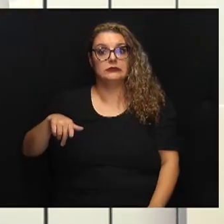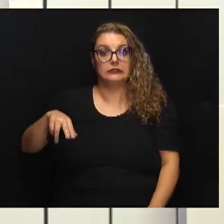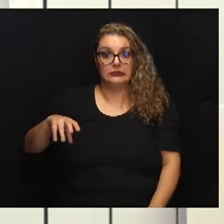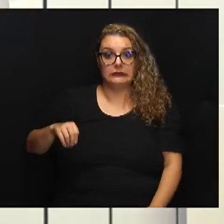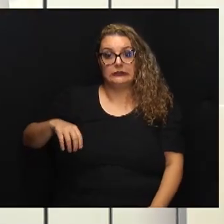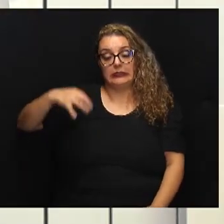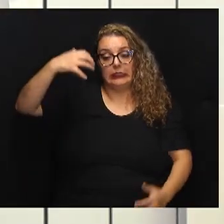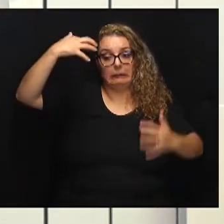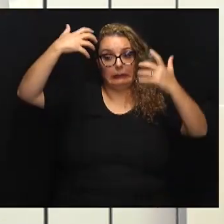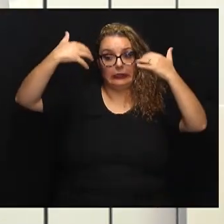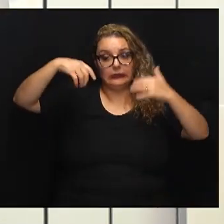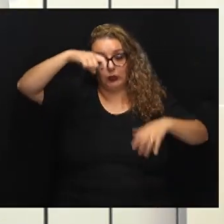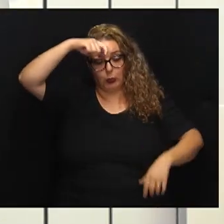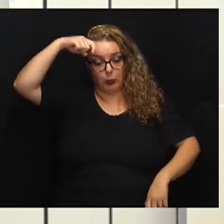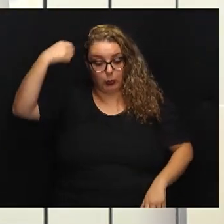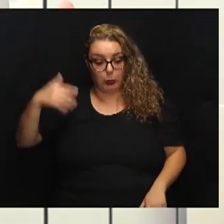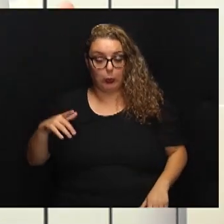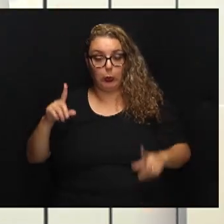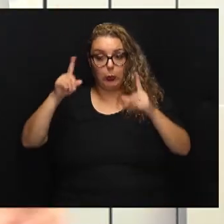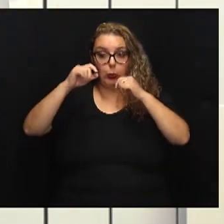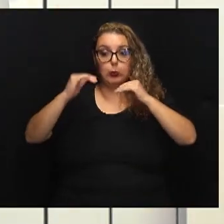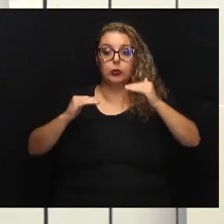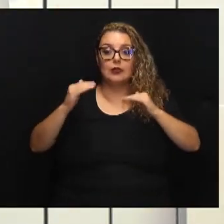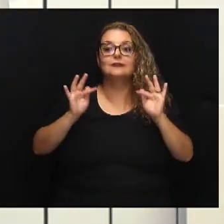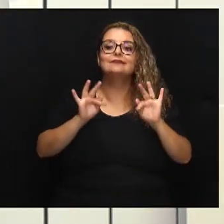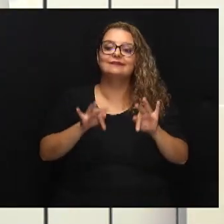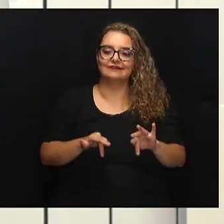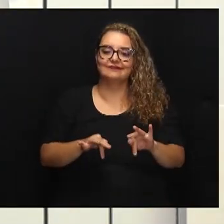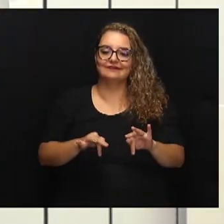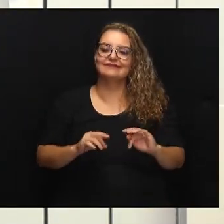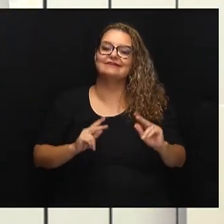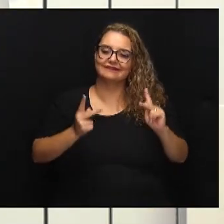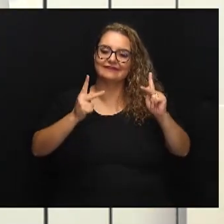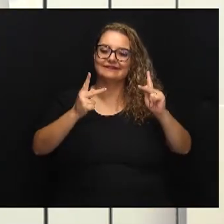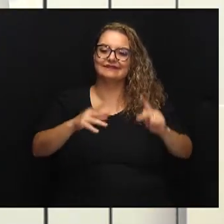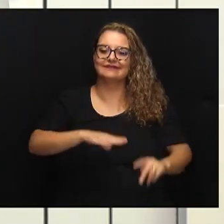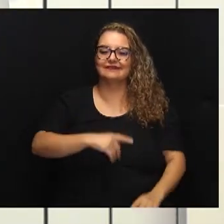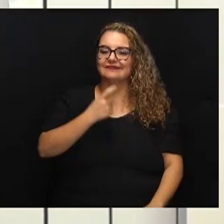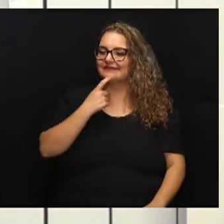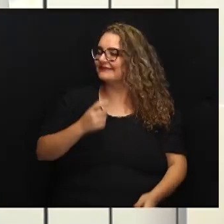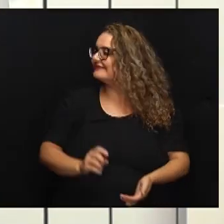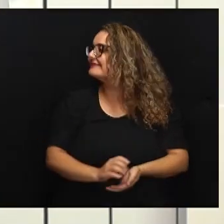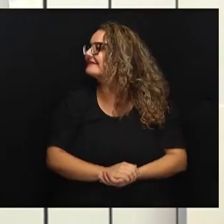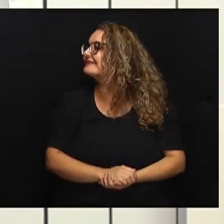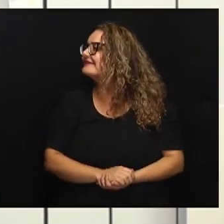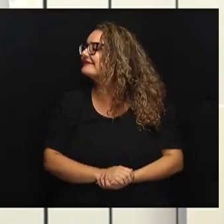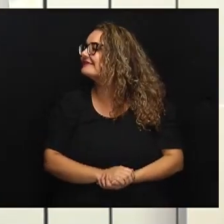Foi difícil, equilibrado, mas no fim, vitória dos campineiros.